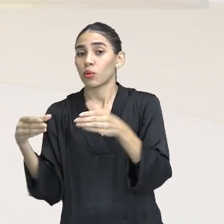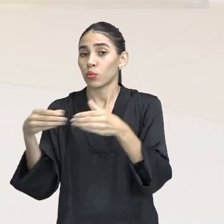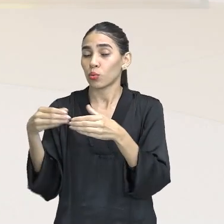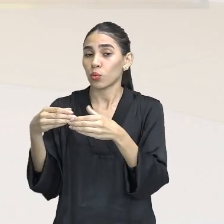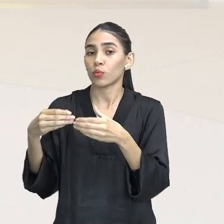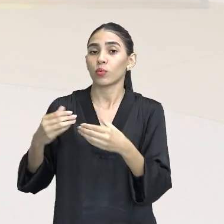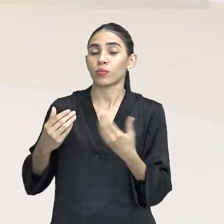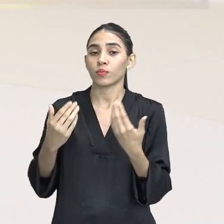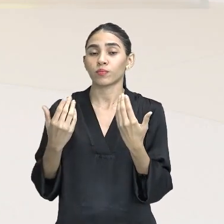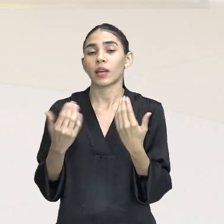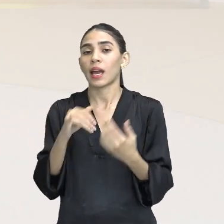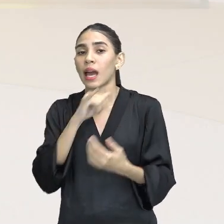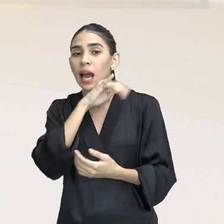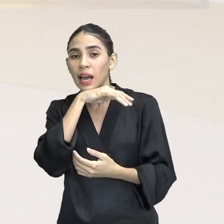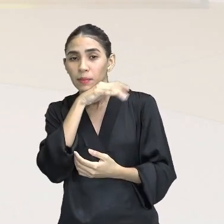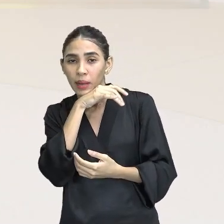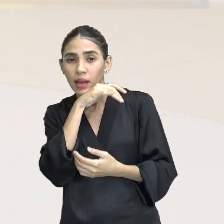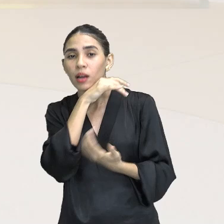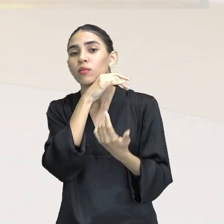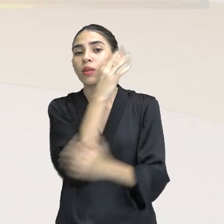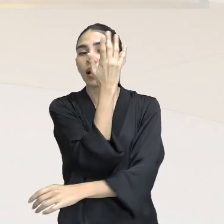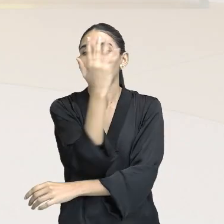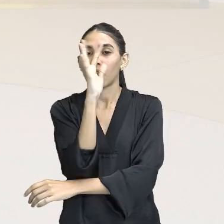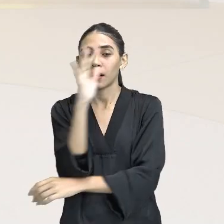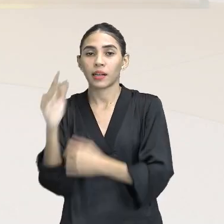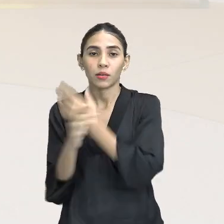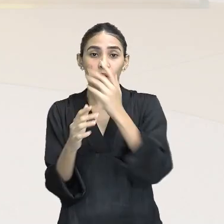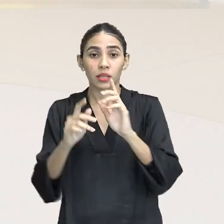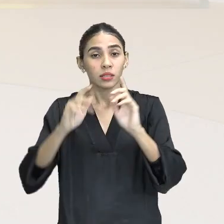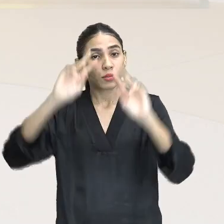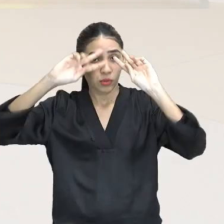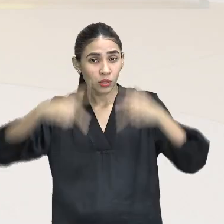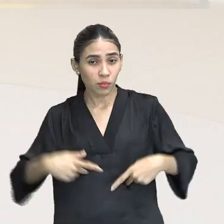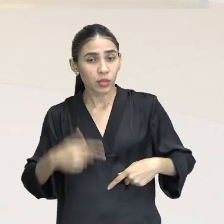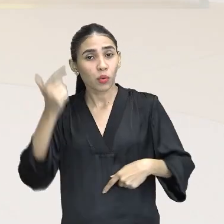animais, a própria natureza em si. O ser humano ele vai conseguir